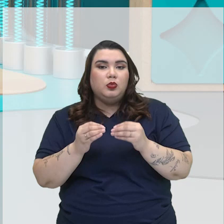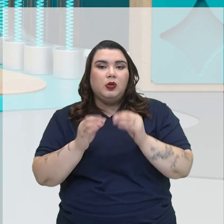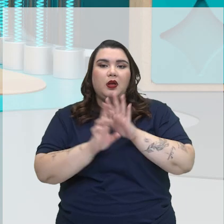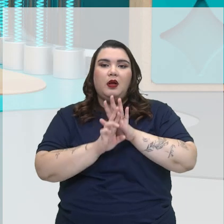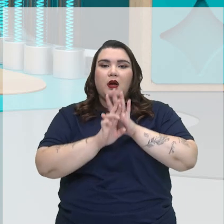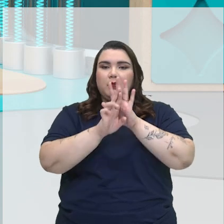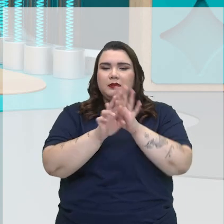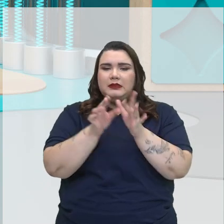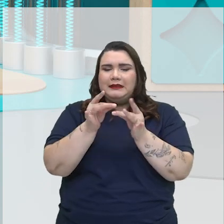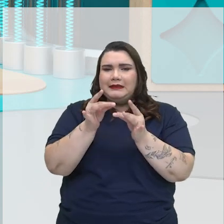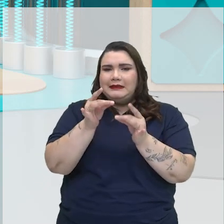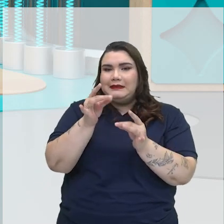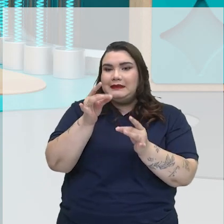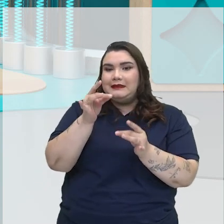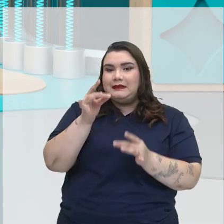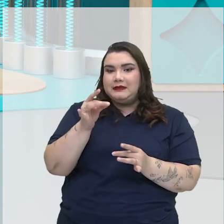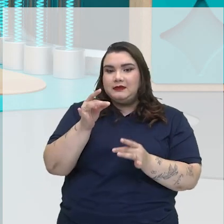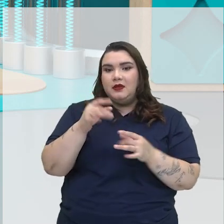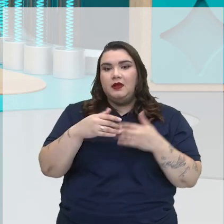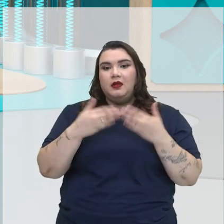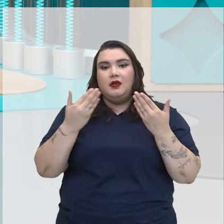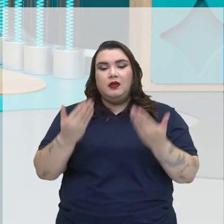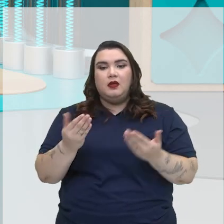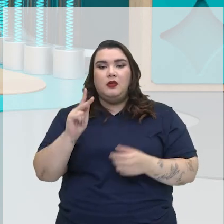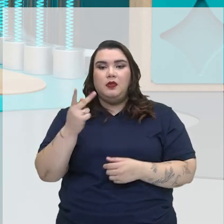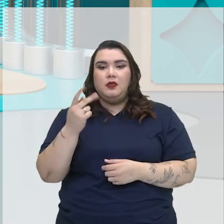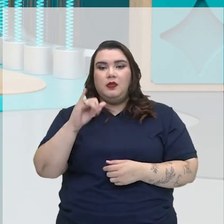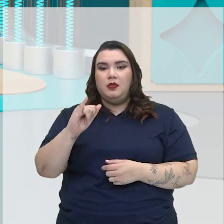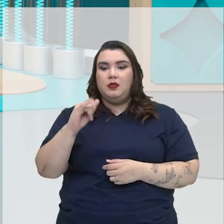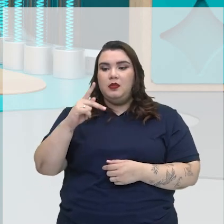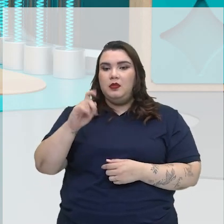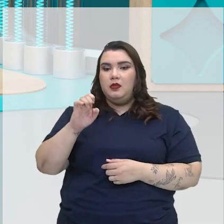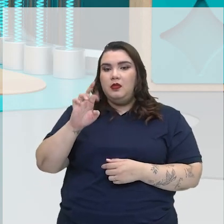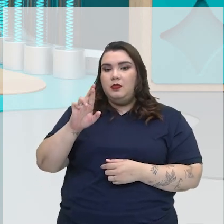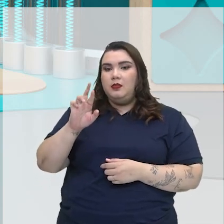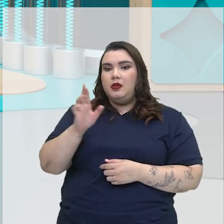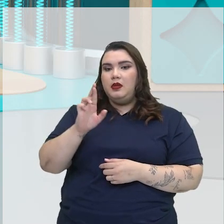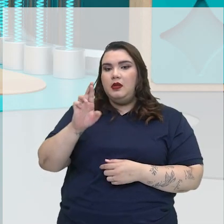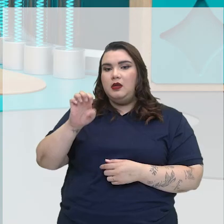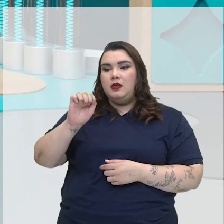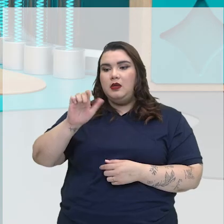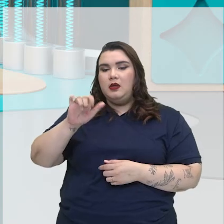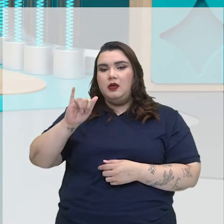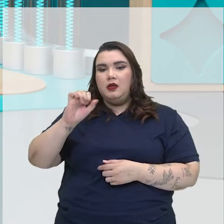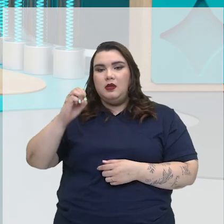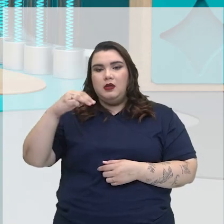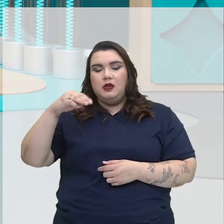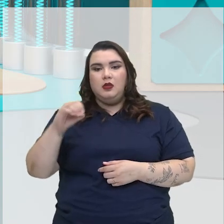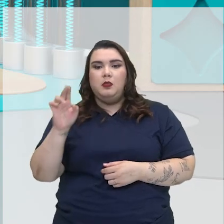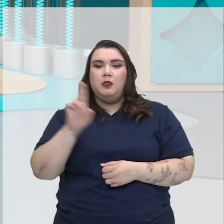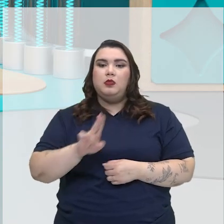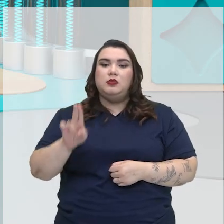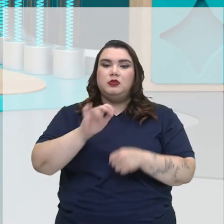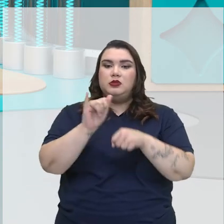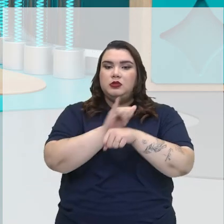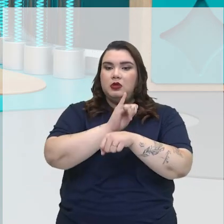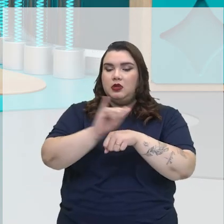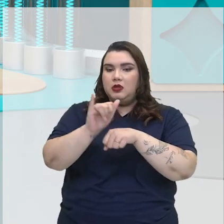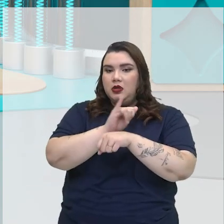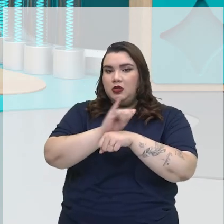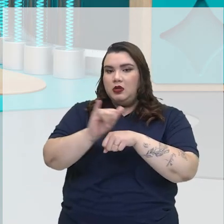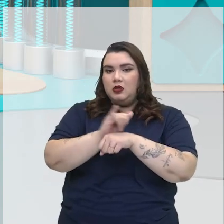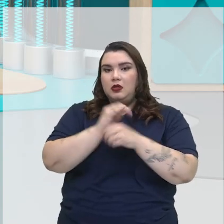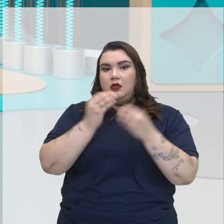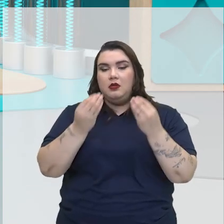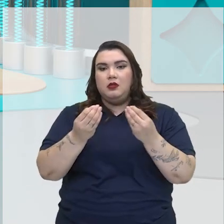com muito cuidado. Então, basicamente, o hiperrealismo consiste na utilização de meios mecânicos para